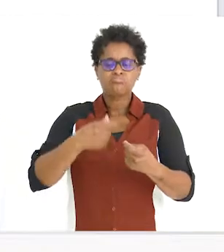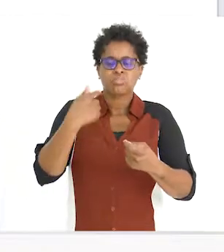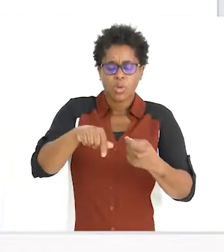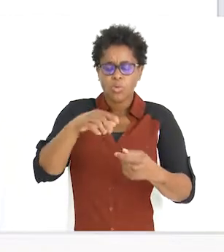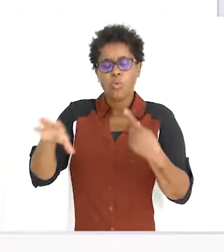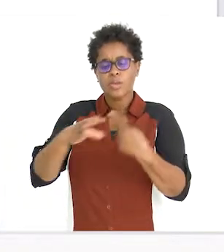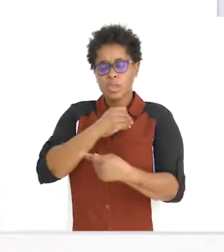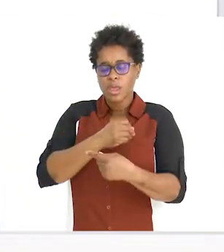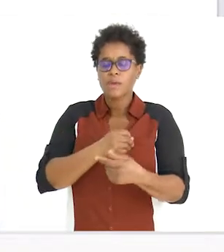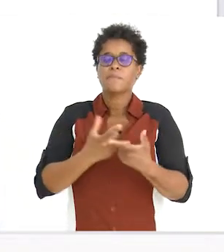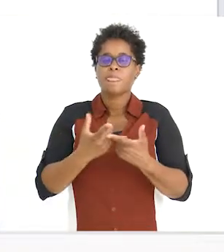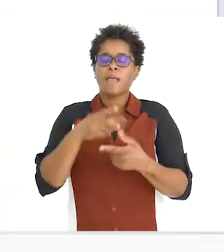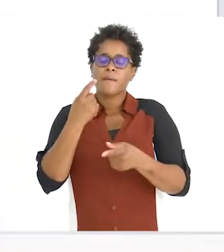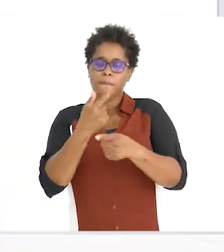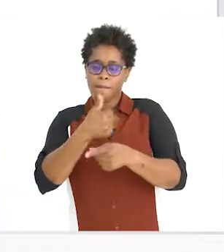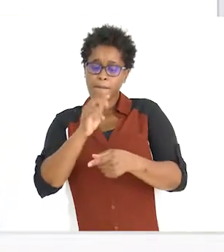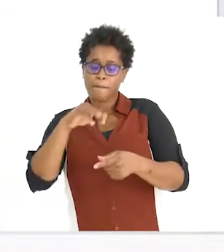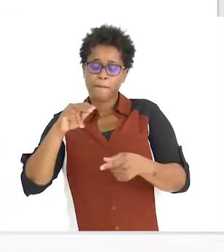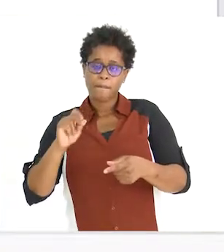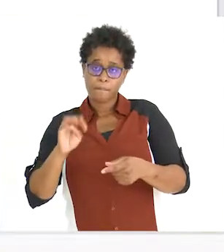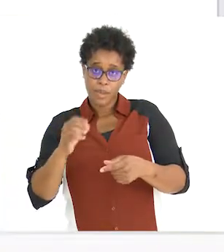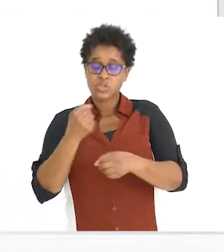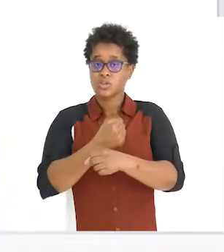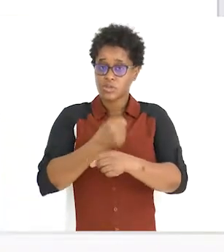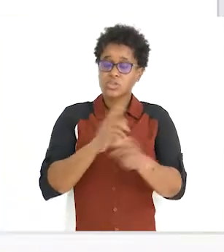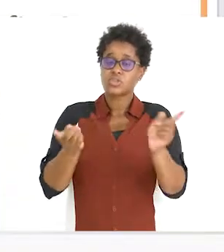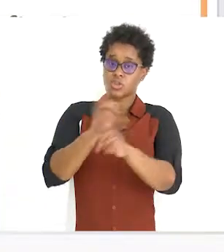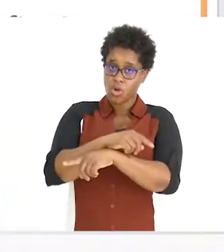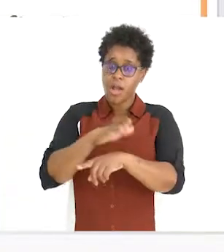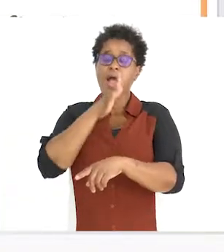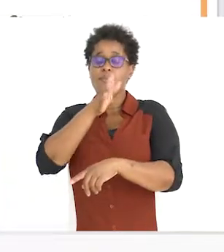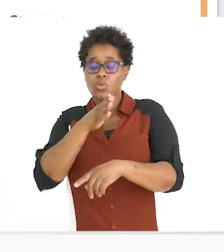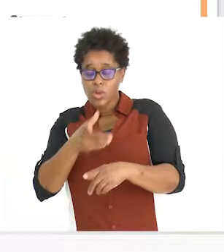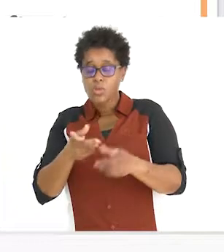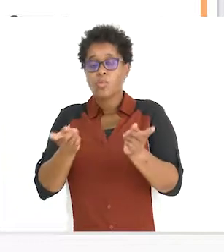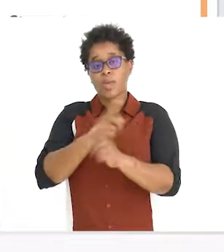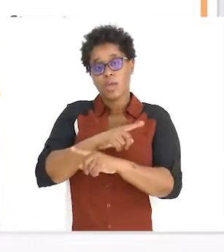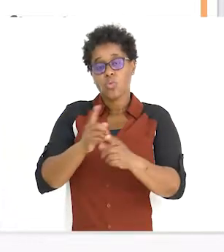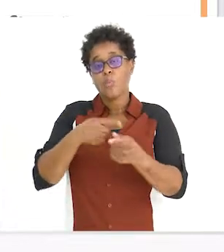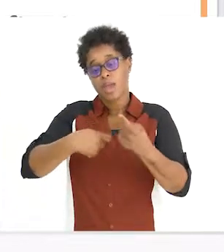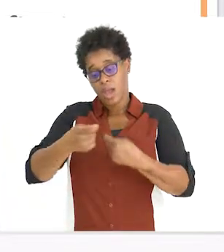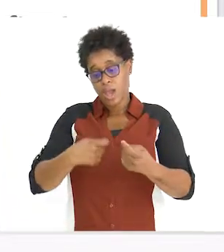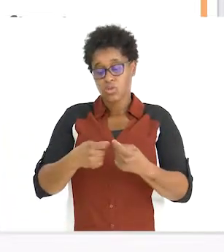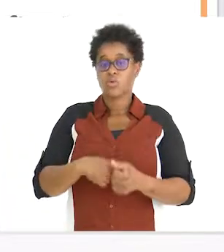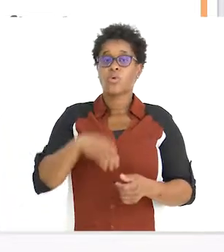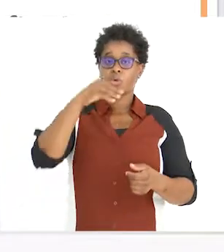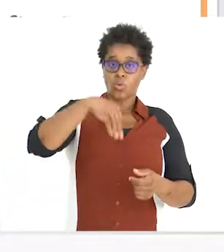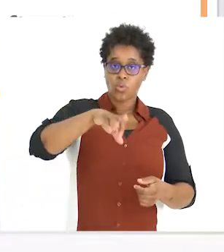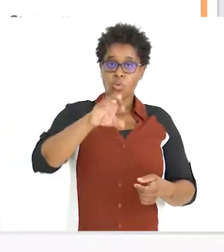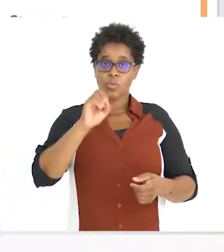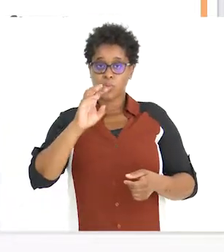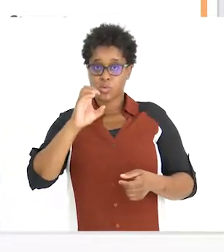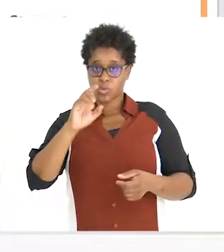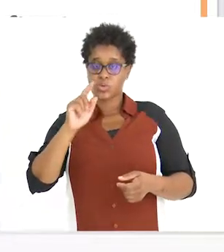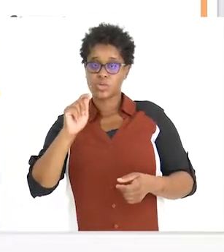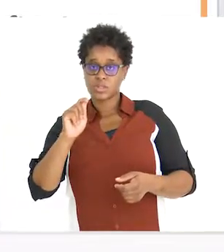e serviços que se trocam habitualmente no mercado. O processo produtivo é sequência